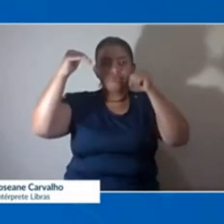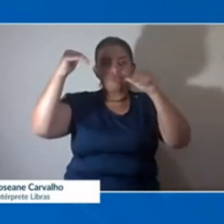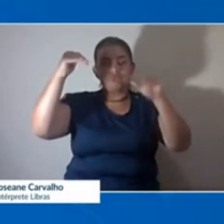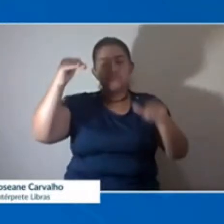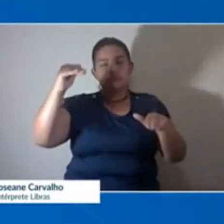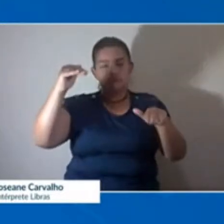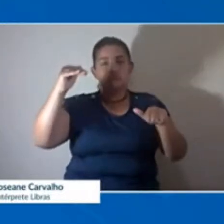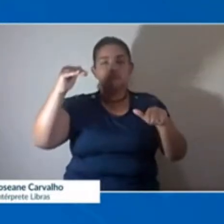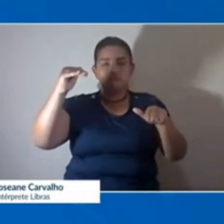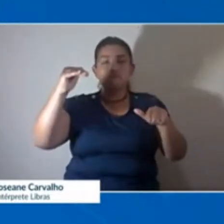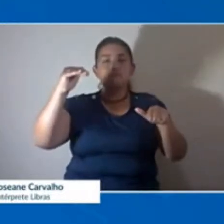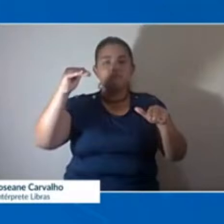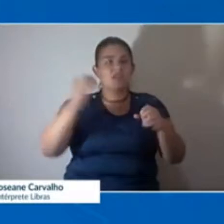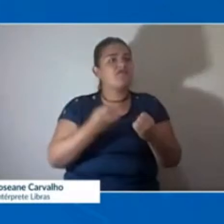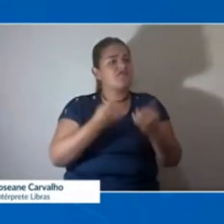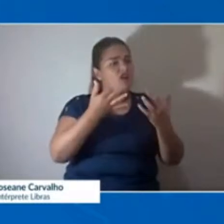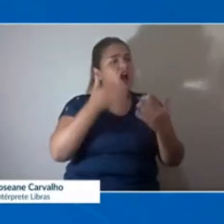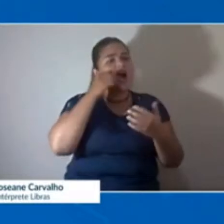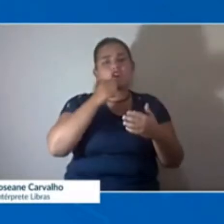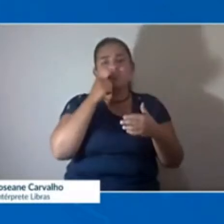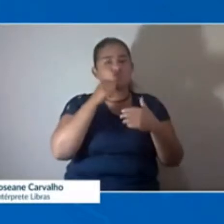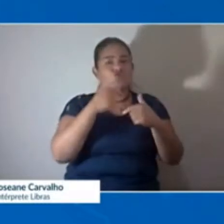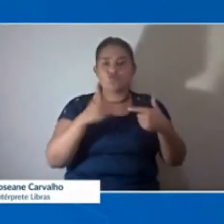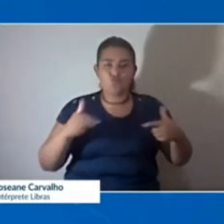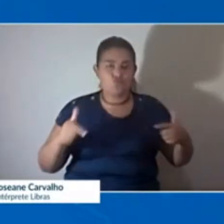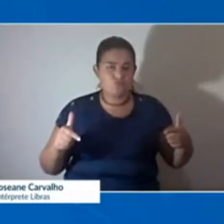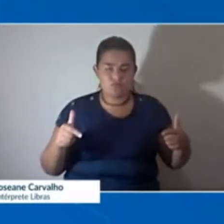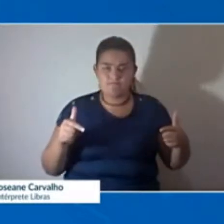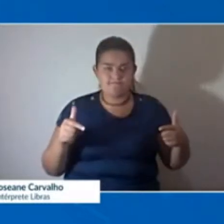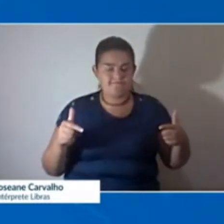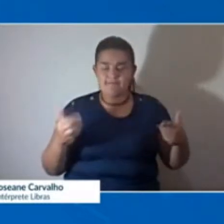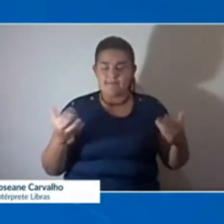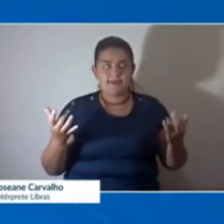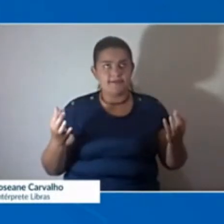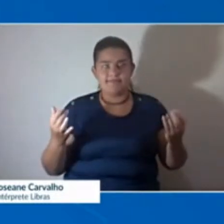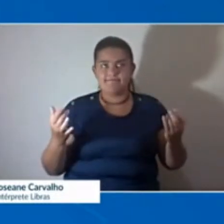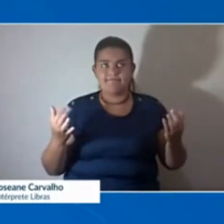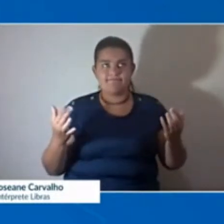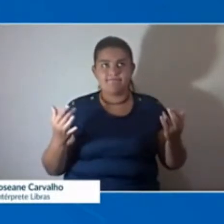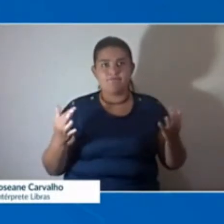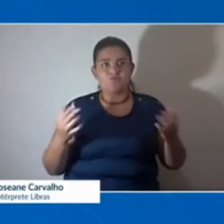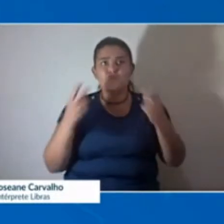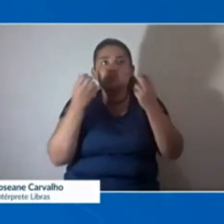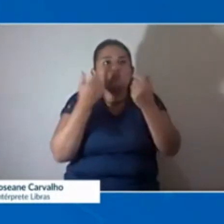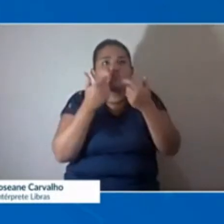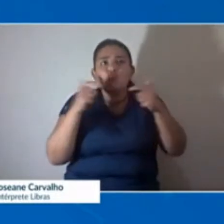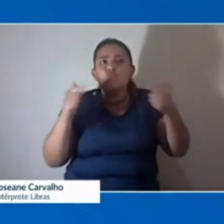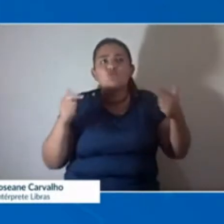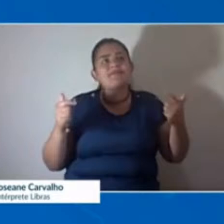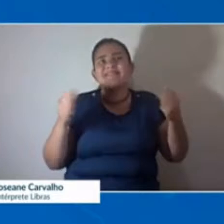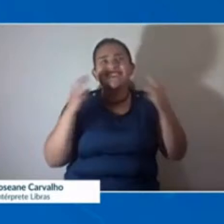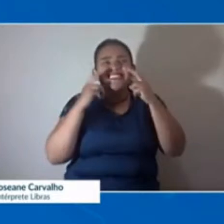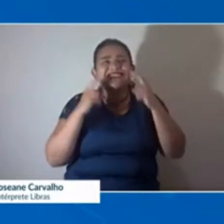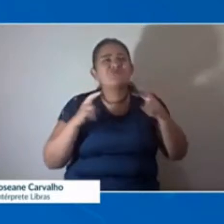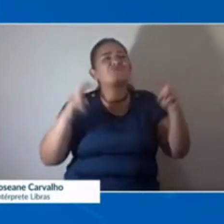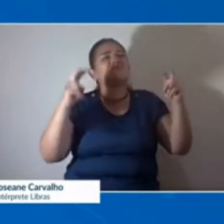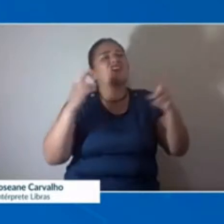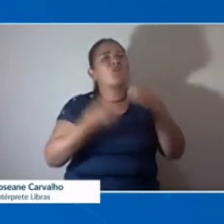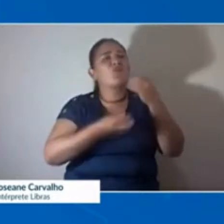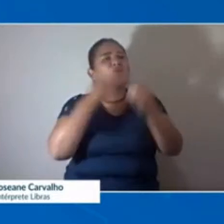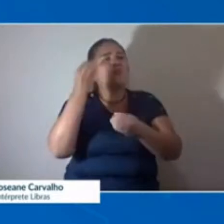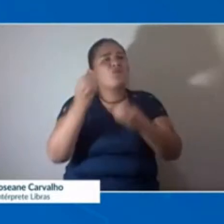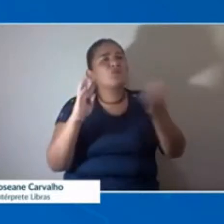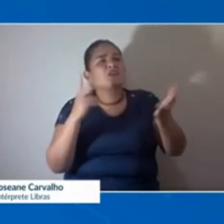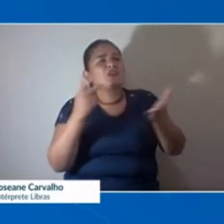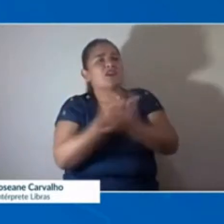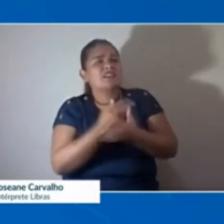dessas mulheres também não têm uma, digamos, uma visão problematizadora, né,